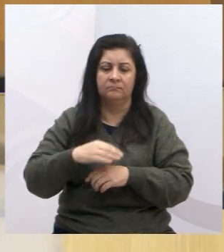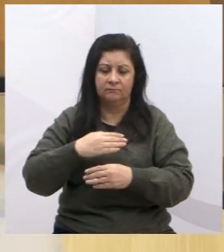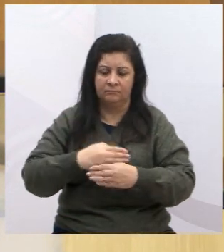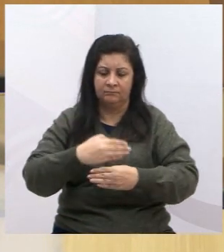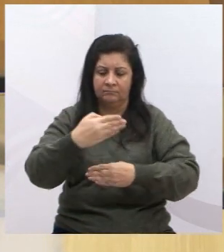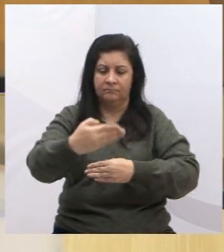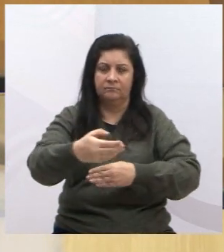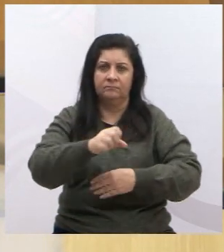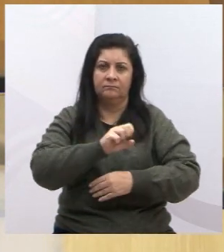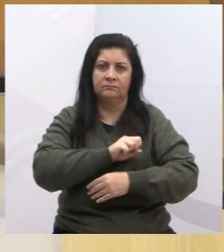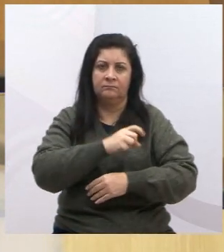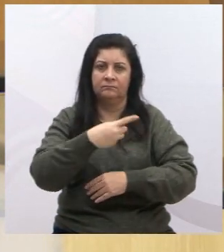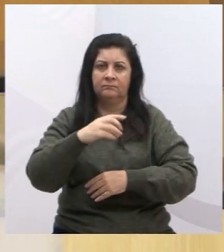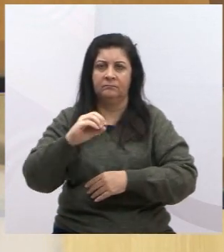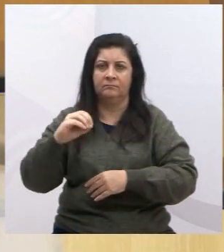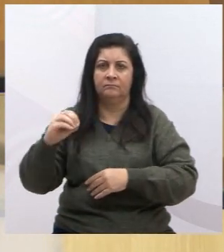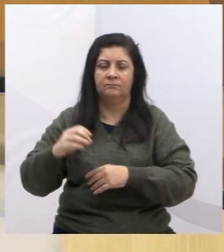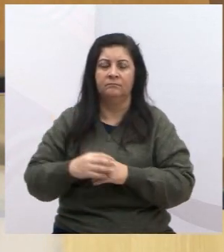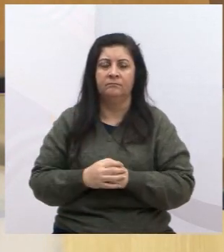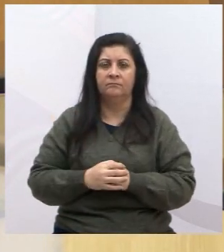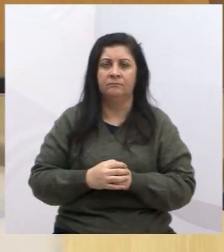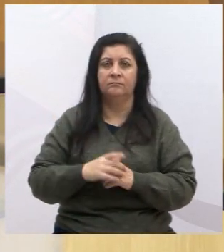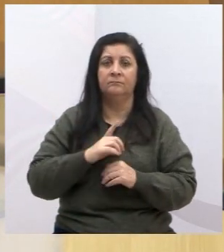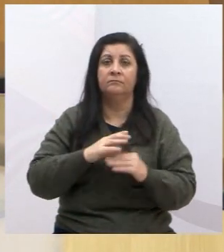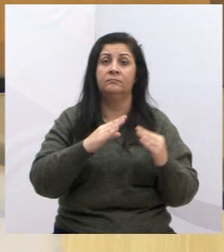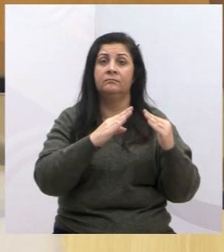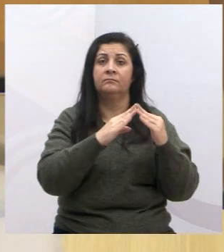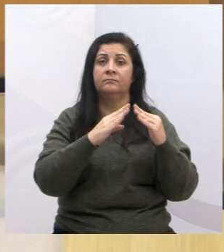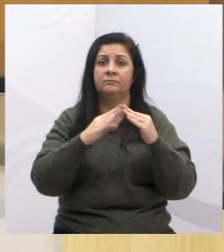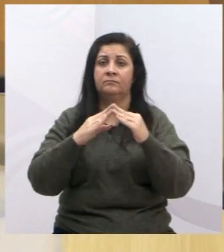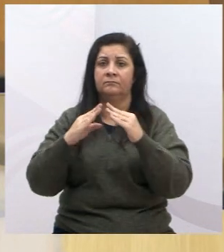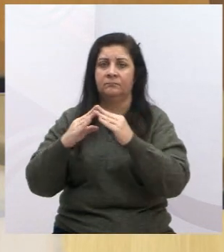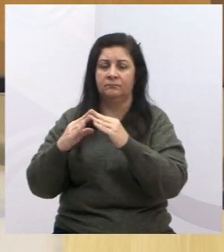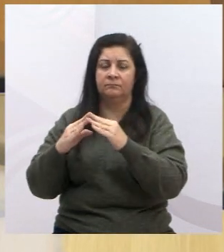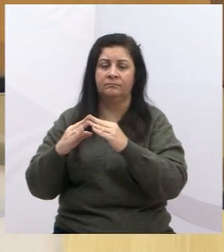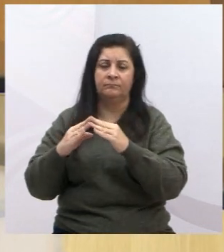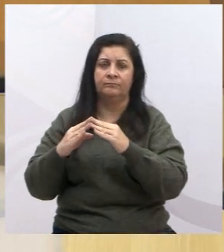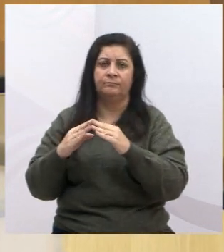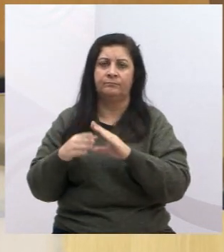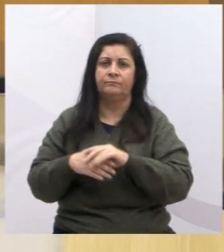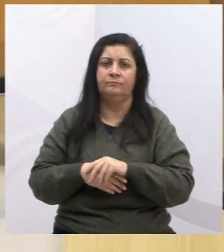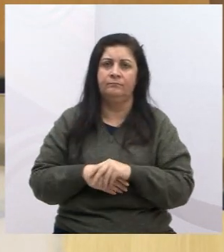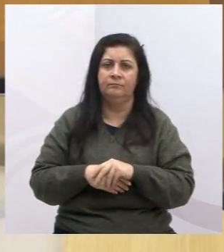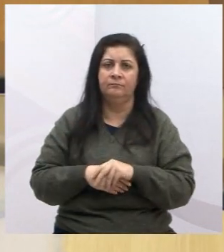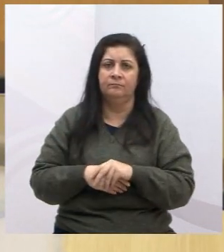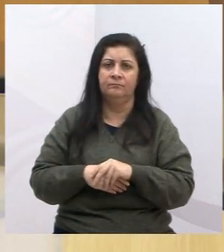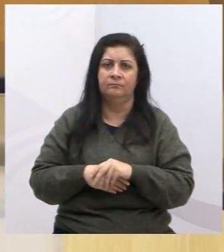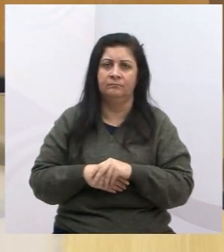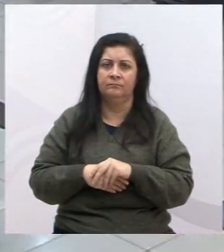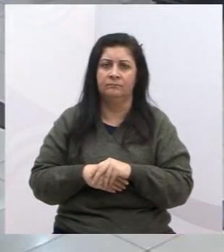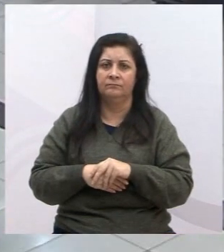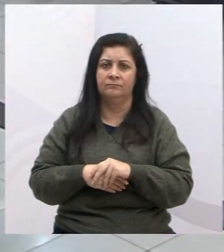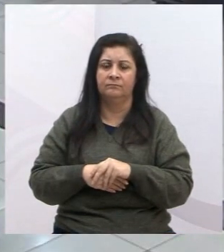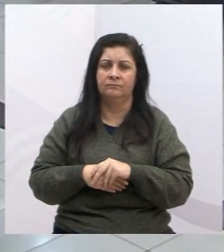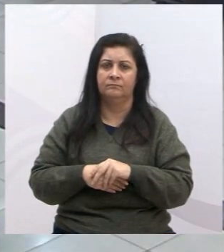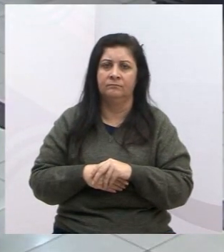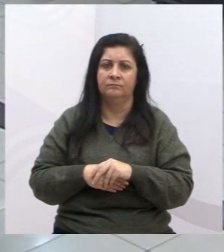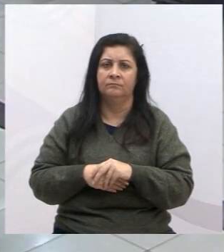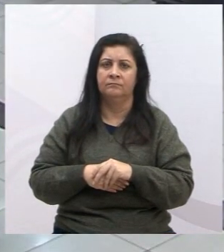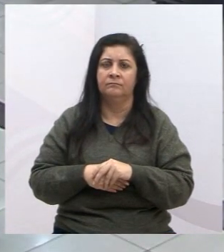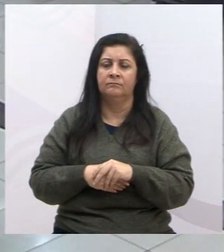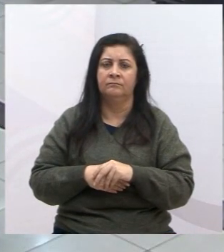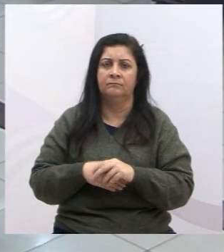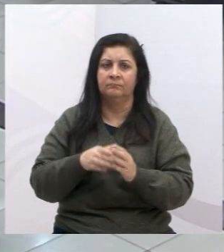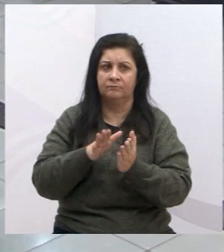onde está situado o condomínio Terra de Santana, na altura do Jardim Alto Santana, em